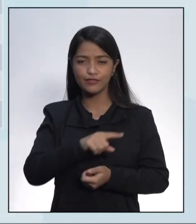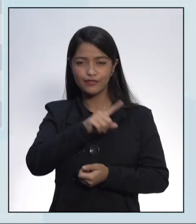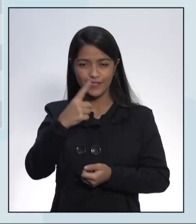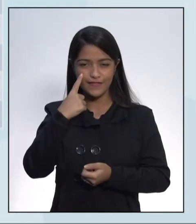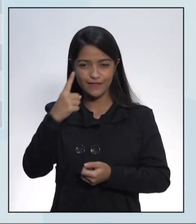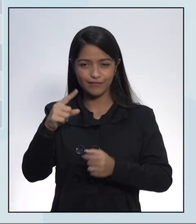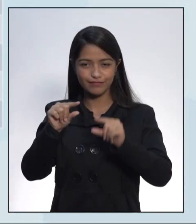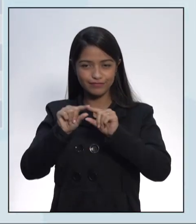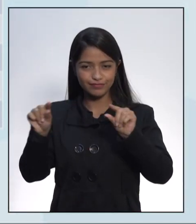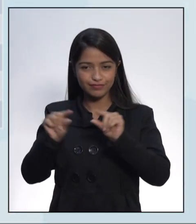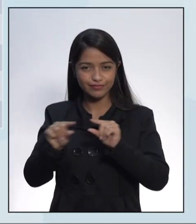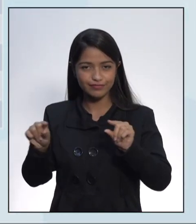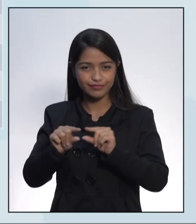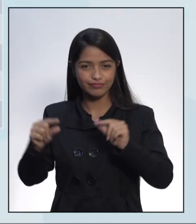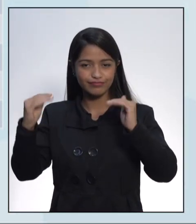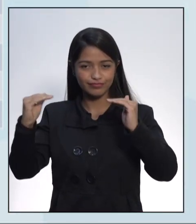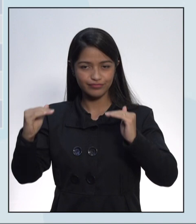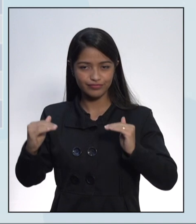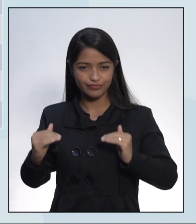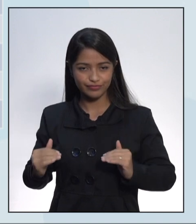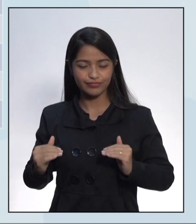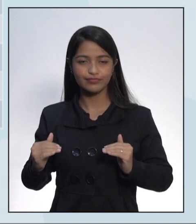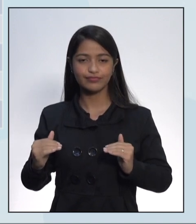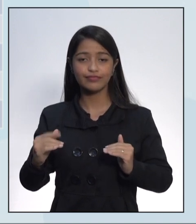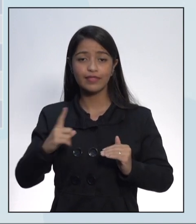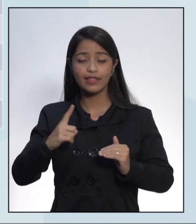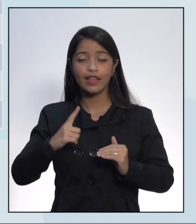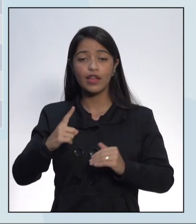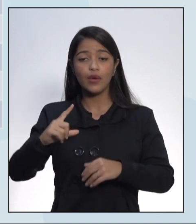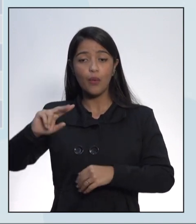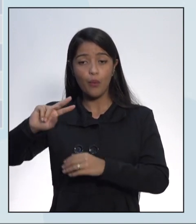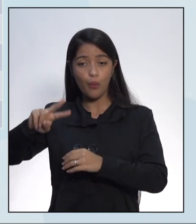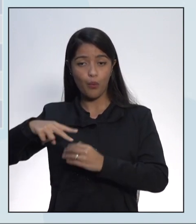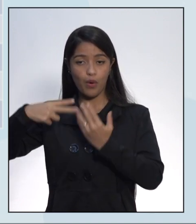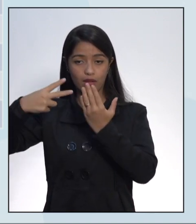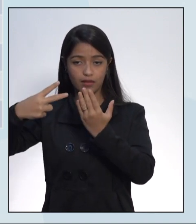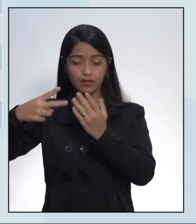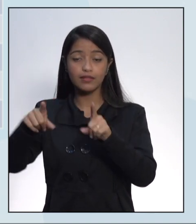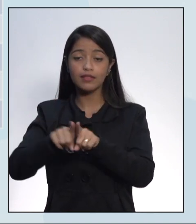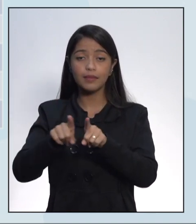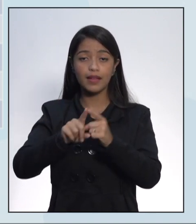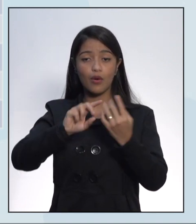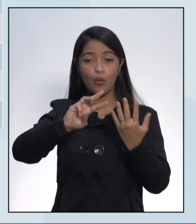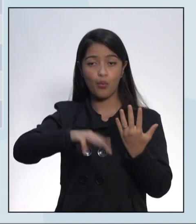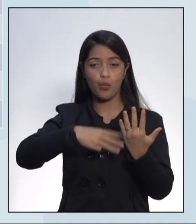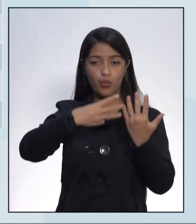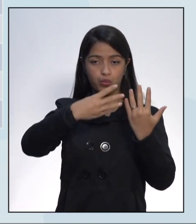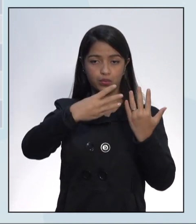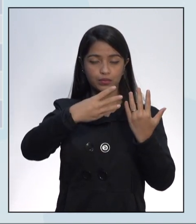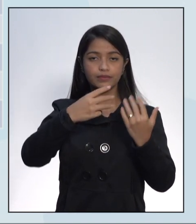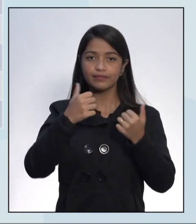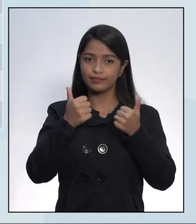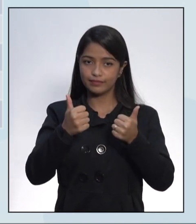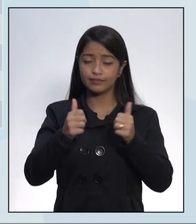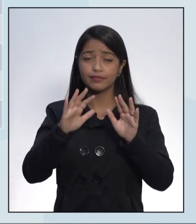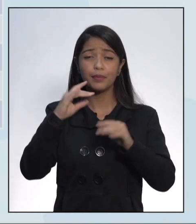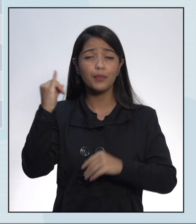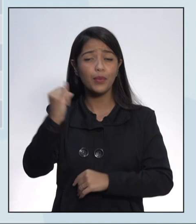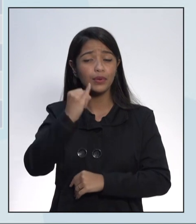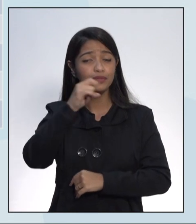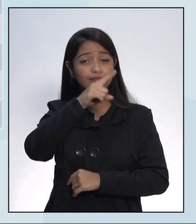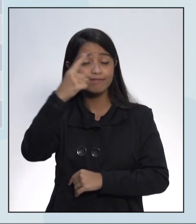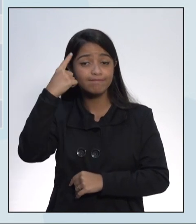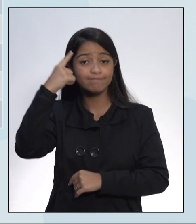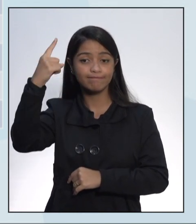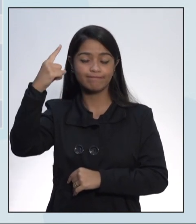vocês, os quadrados perfeitos e os cubos perfeitos. É muito importante vocês terem, igual a tabuada,